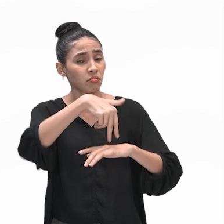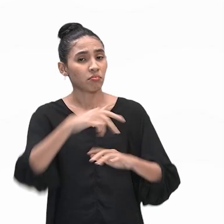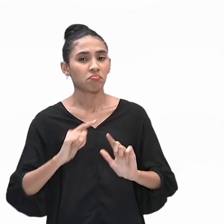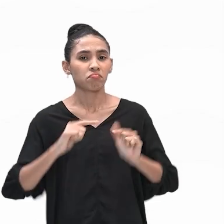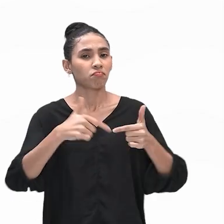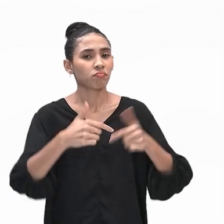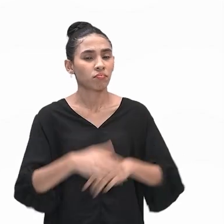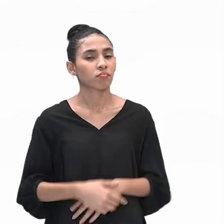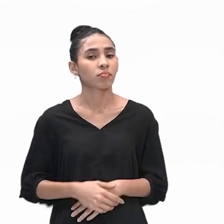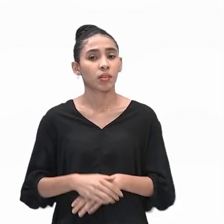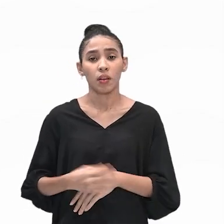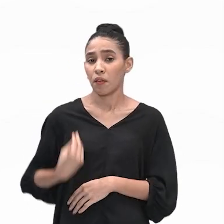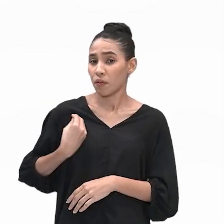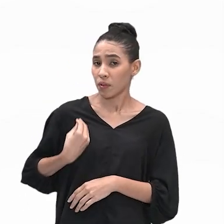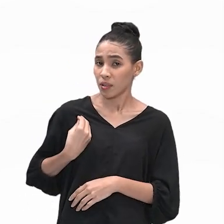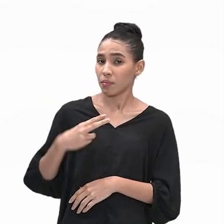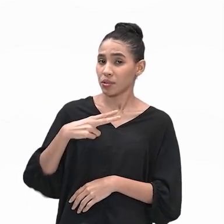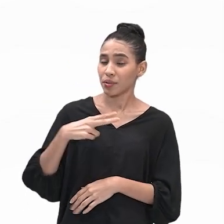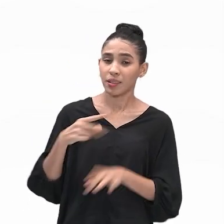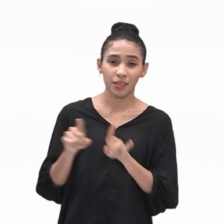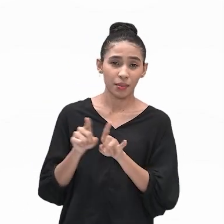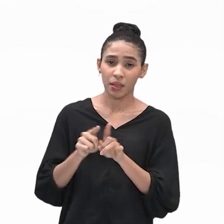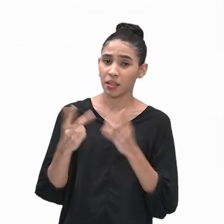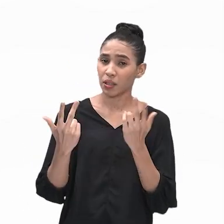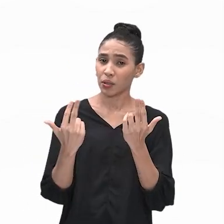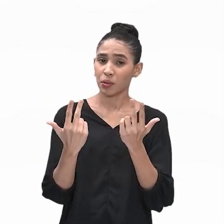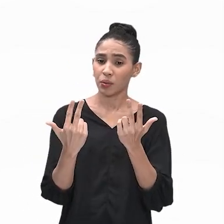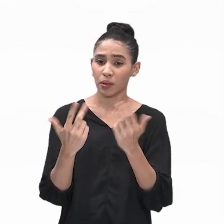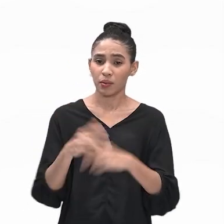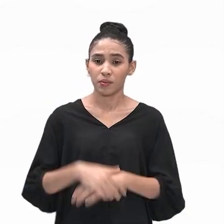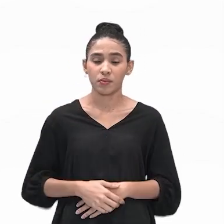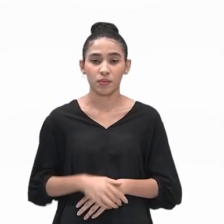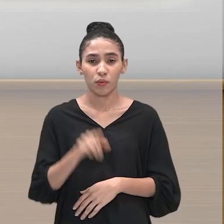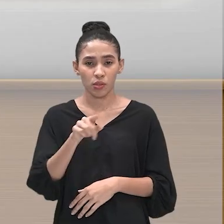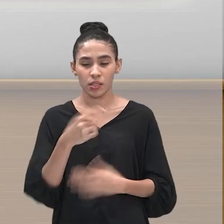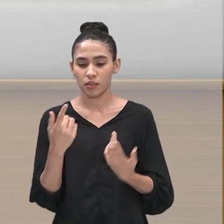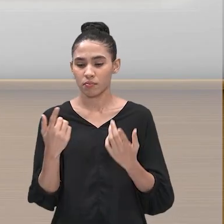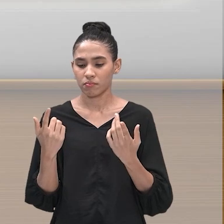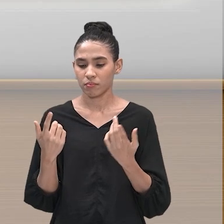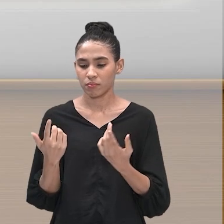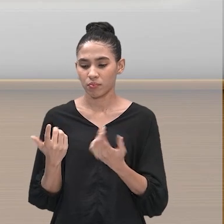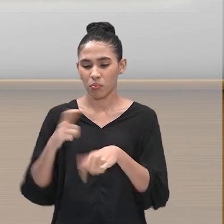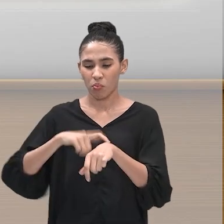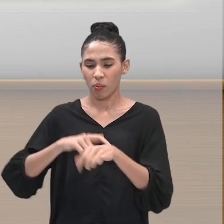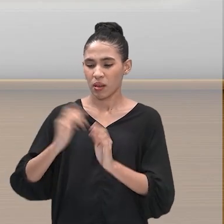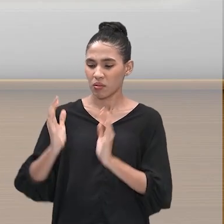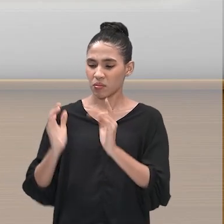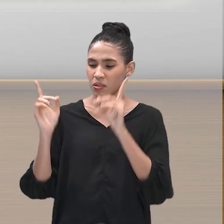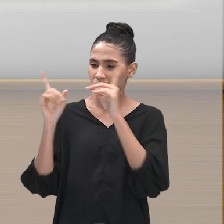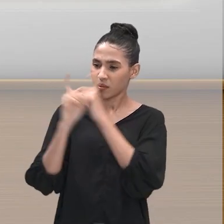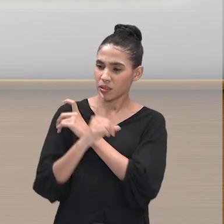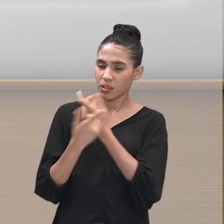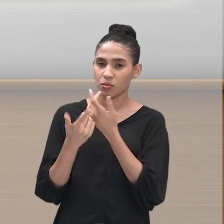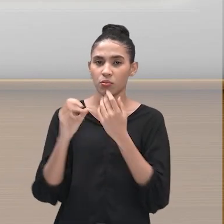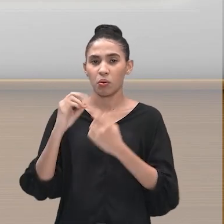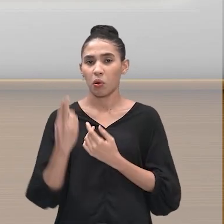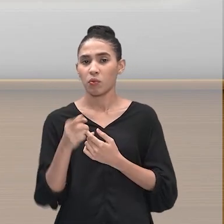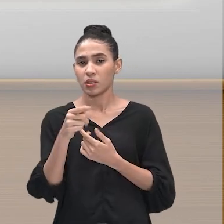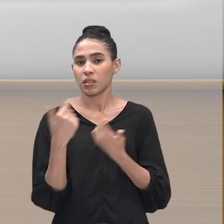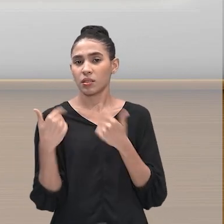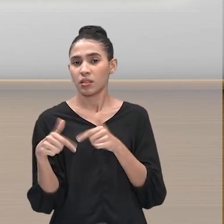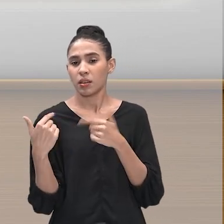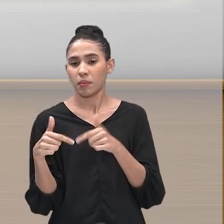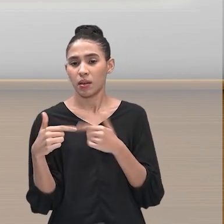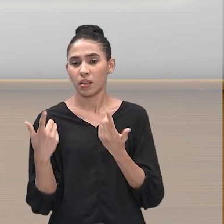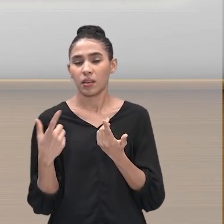vida pessoal também, né? Quando você está diante de uma dificuldade, ou você está trabalhando ali, né, para